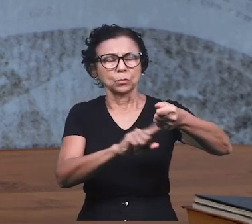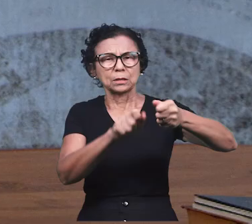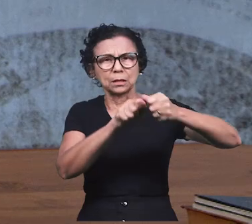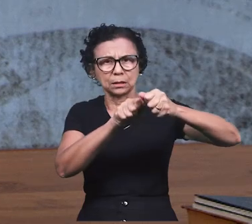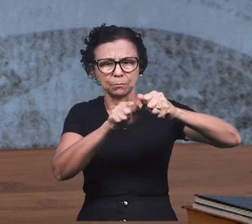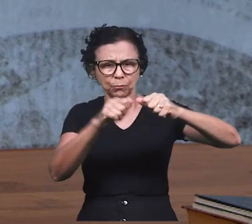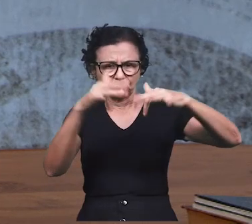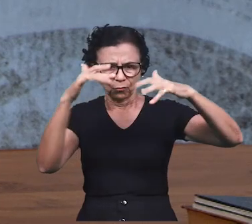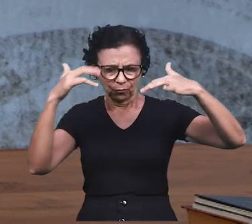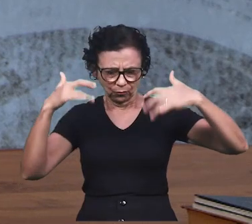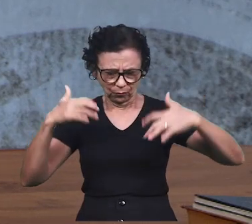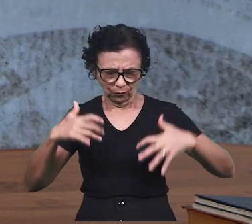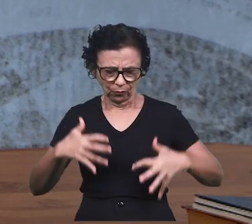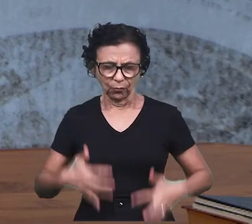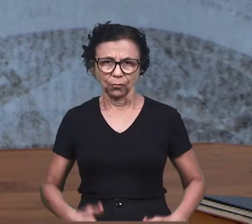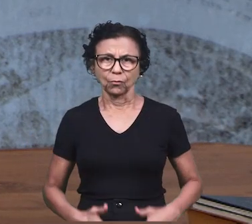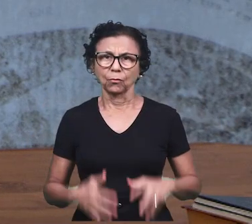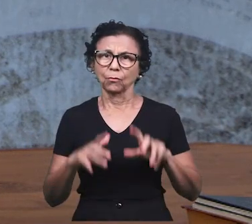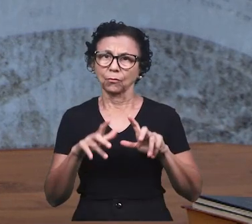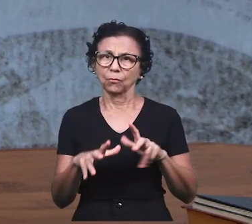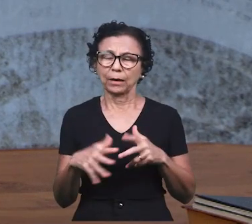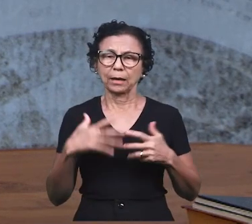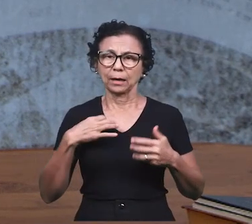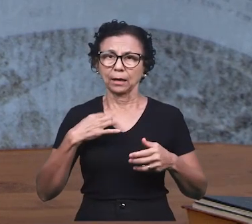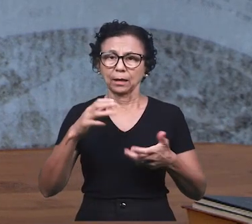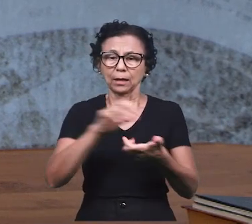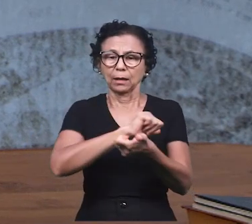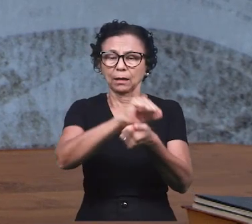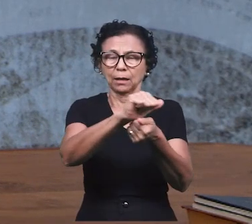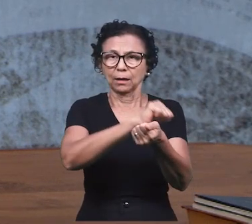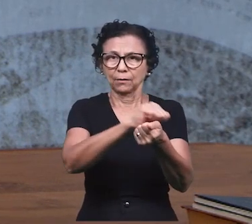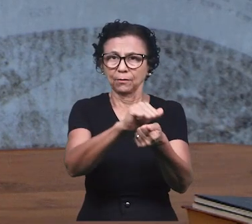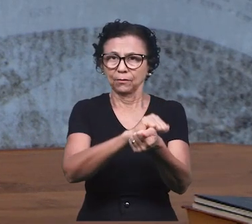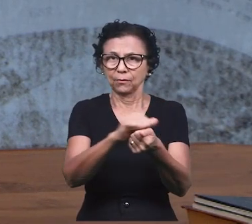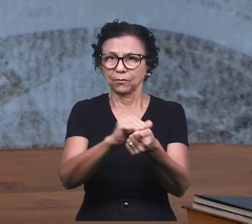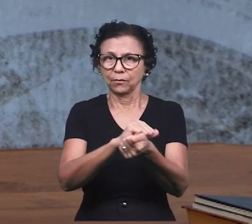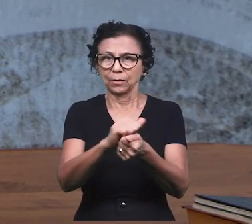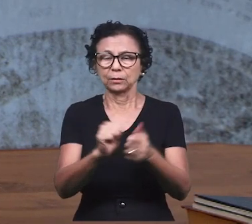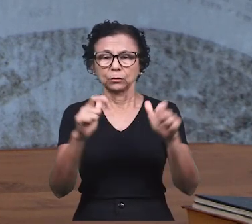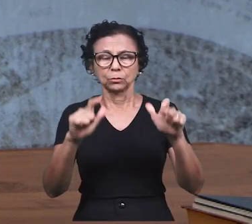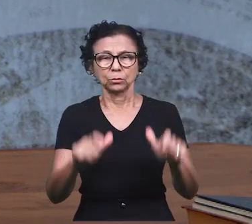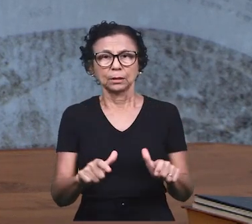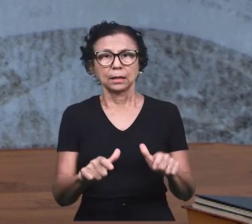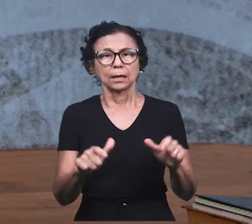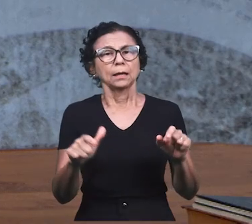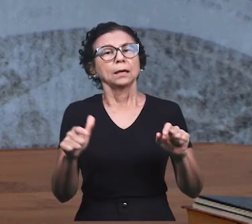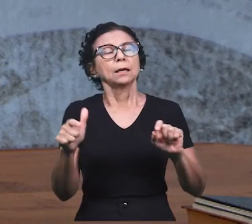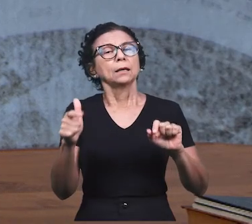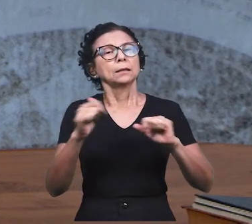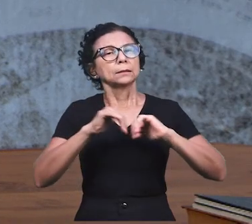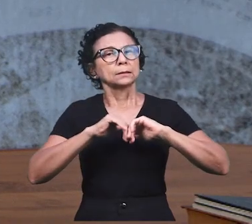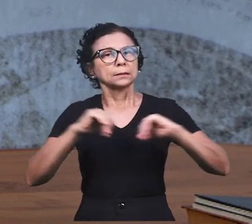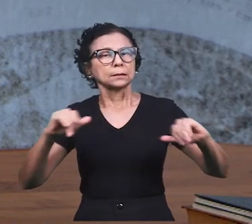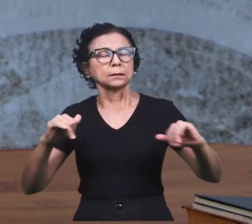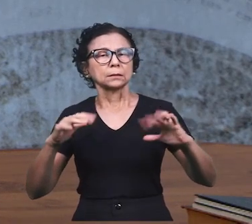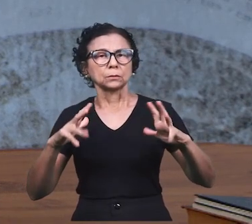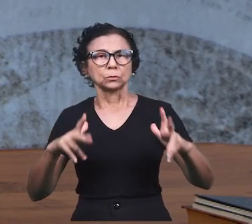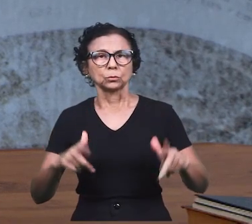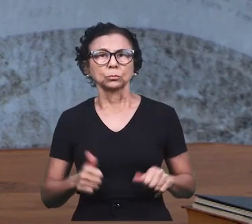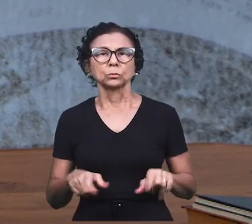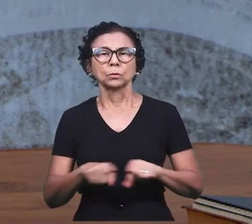sobre que caiu no lugar santo. E o vaso de barro em que for cozida será